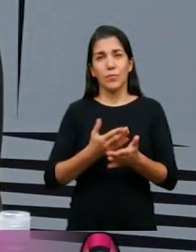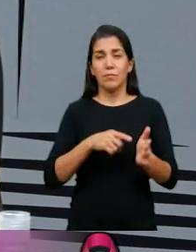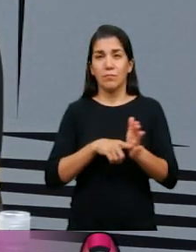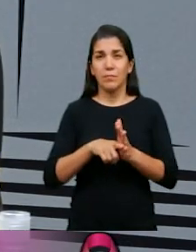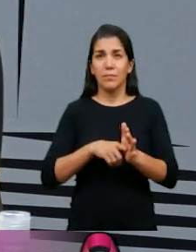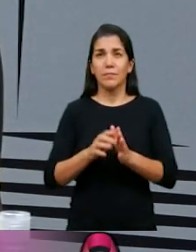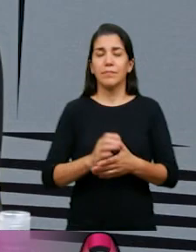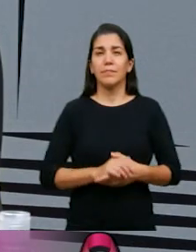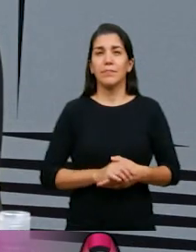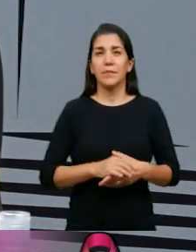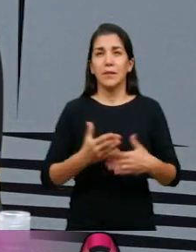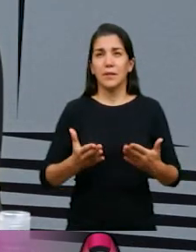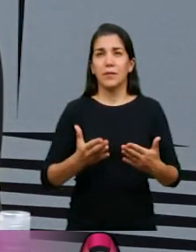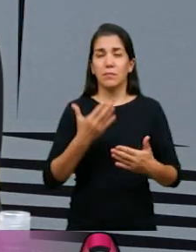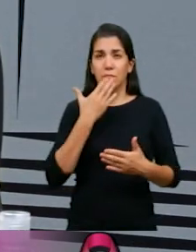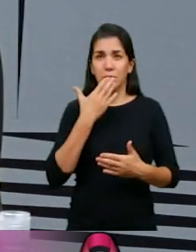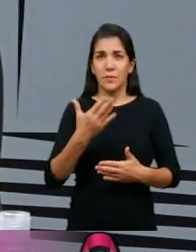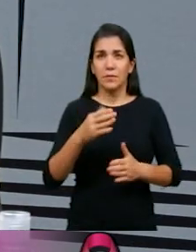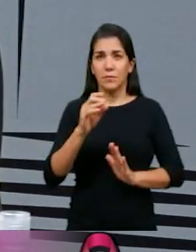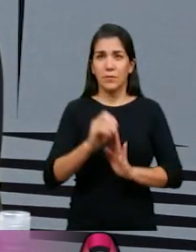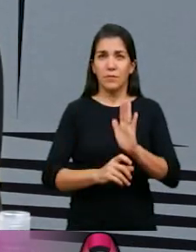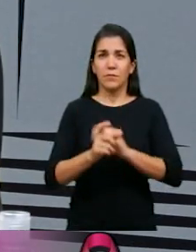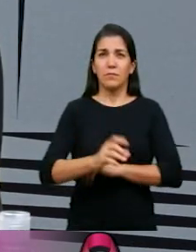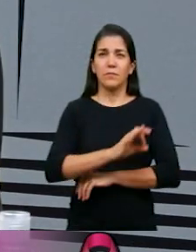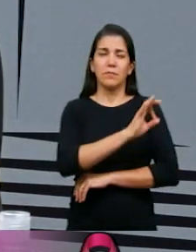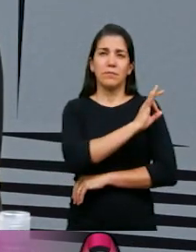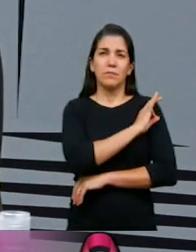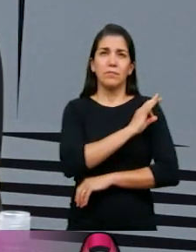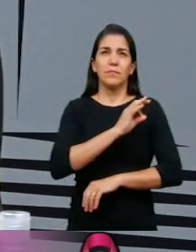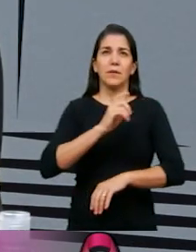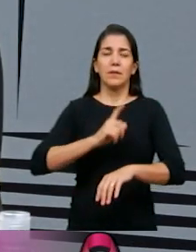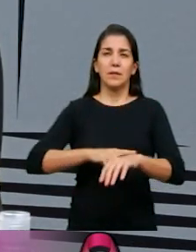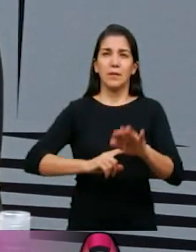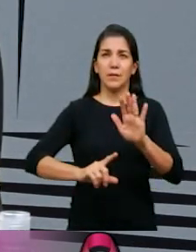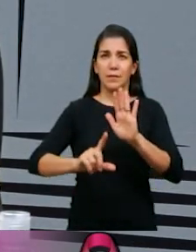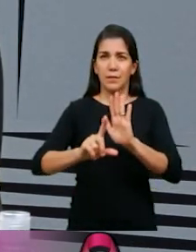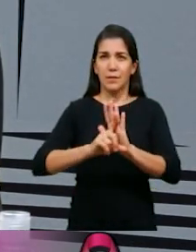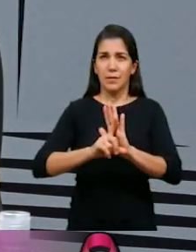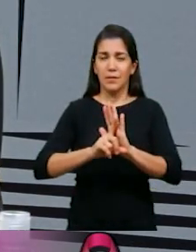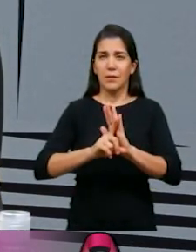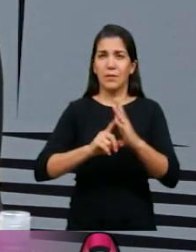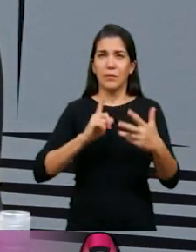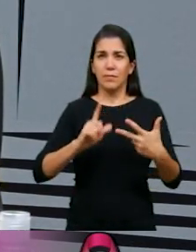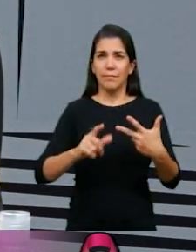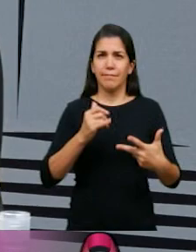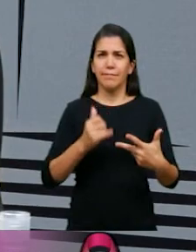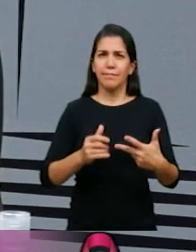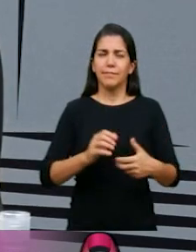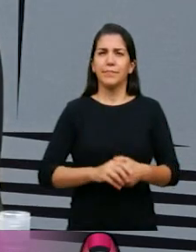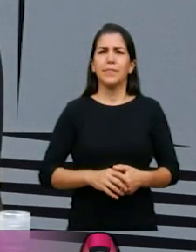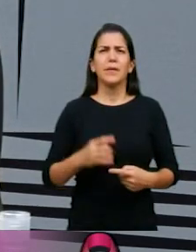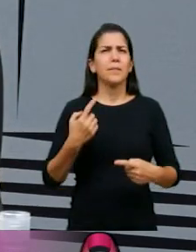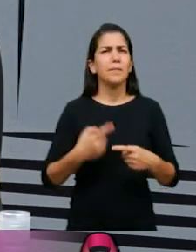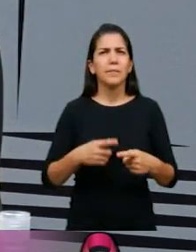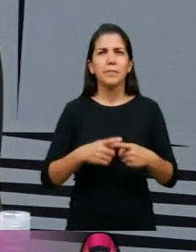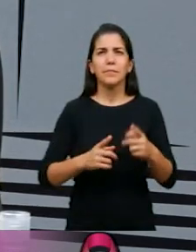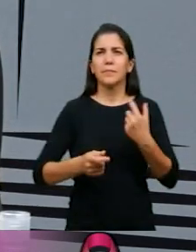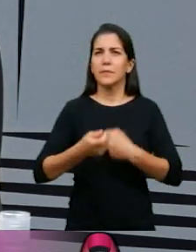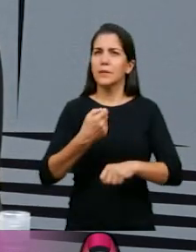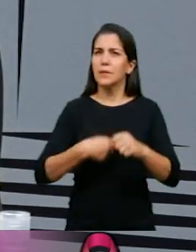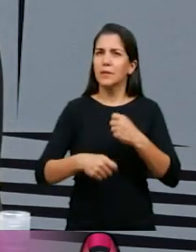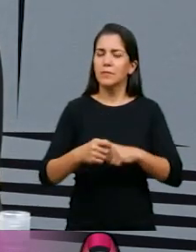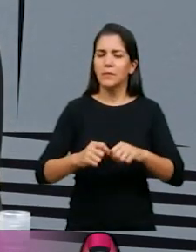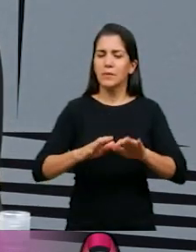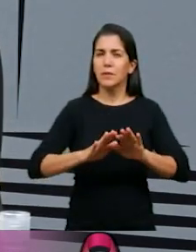oficiado o senhor prefeito municipal para que, no prazo legal, informe a este legislativo por qual motivo a administração municipal ainda